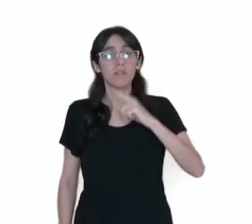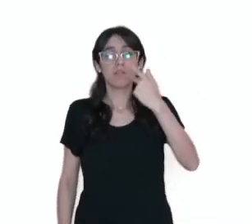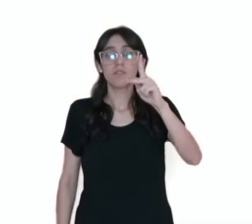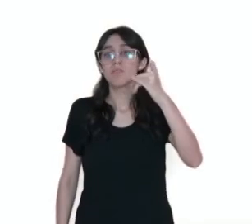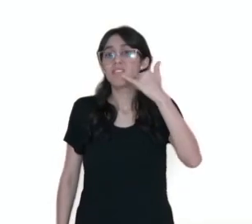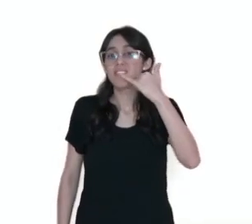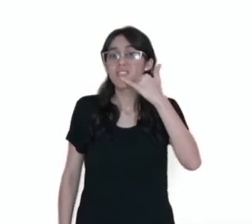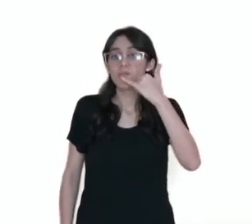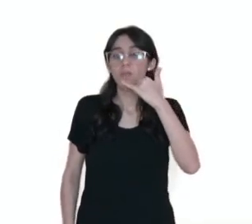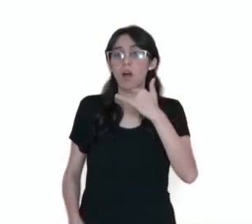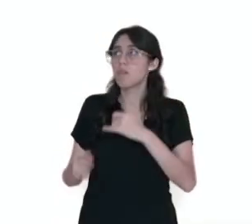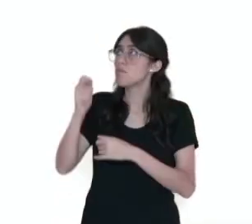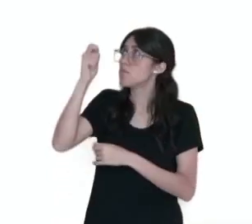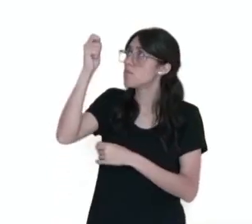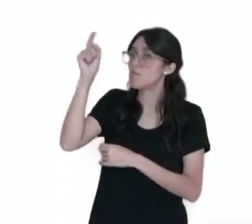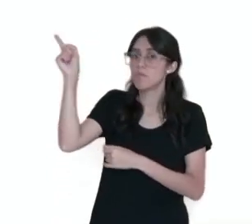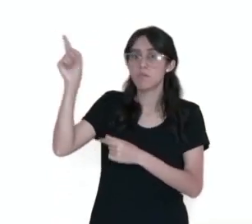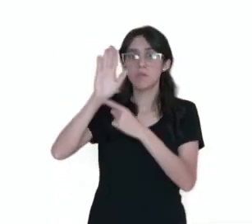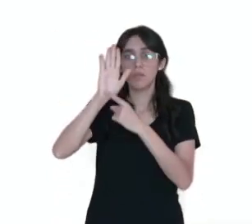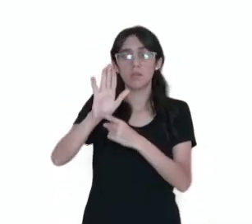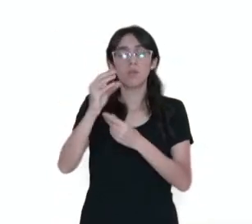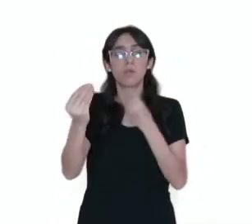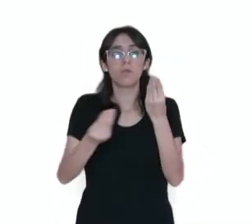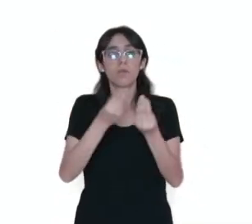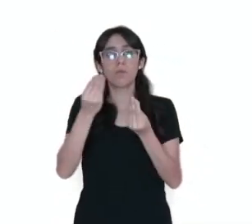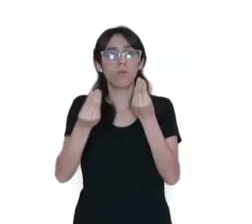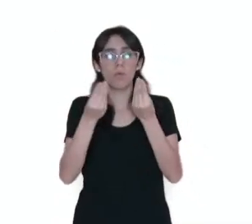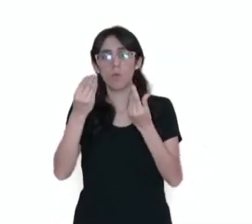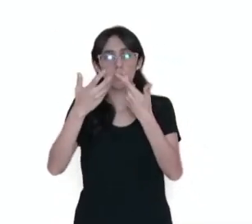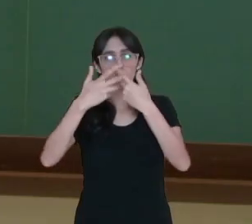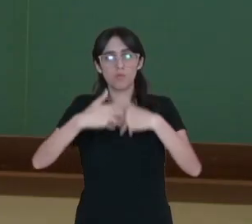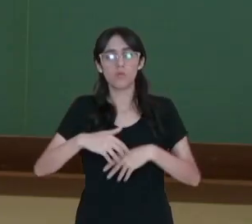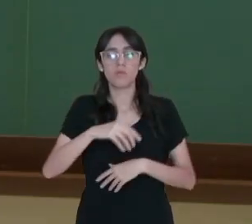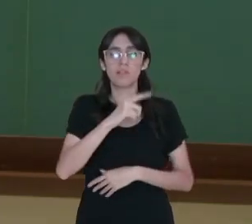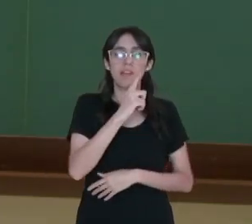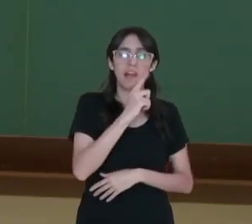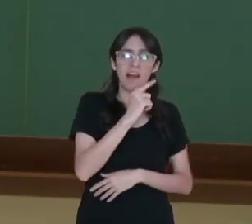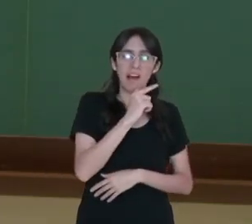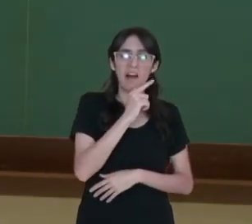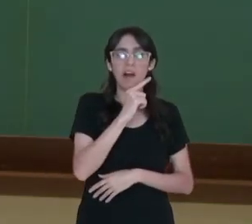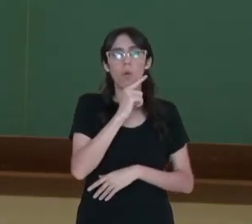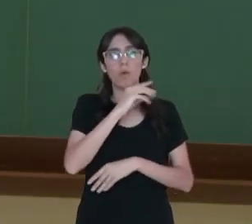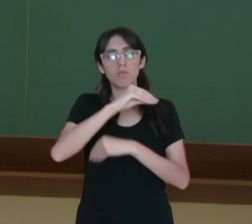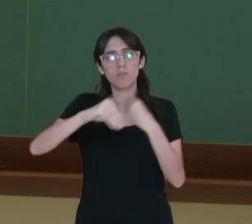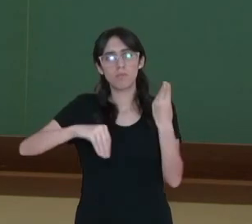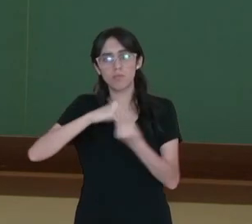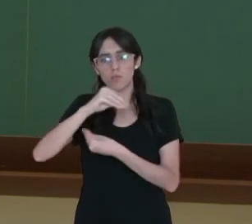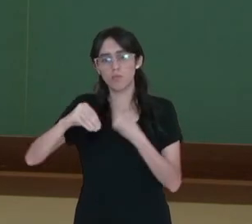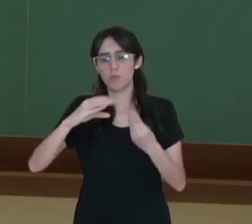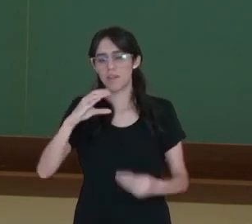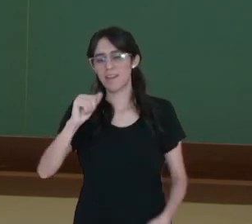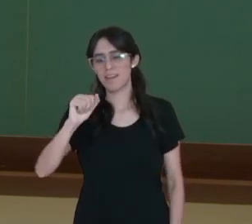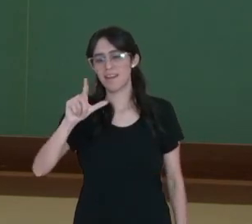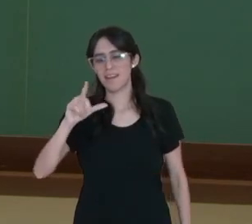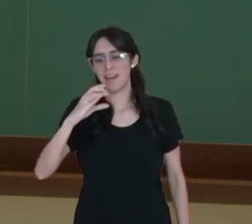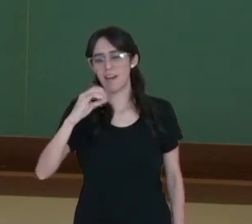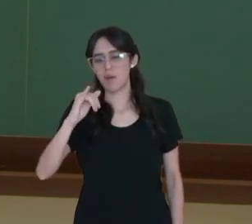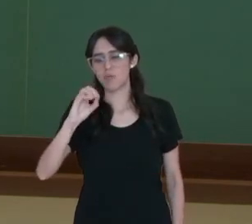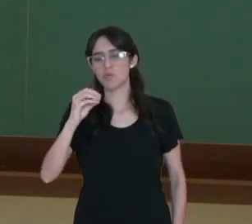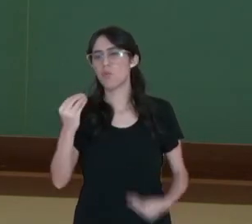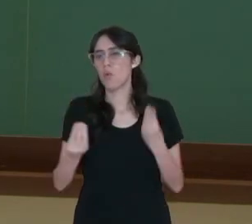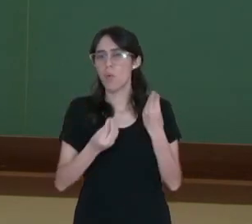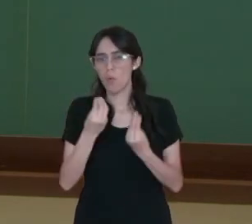esse vídeo aqui que mostra a reação do óxido de cálcio com a água, produzindo o hidróxido de cálcio.